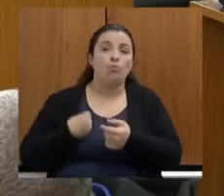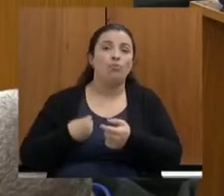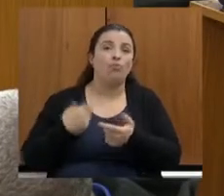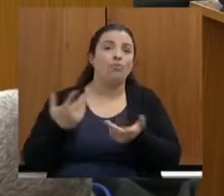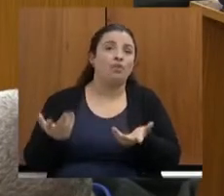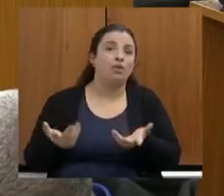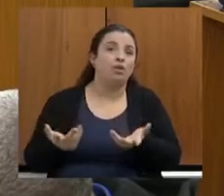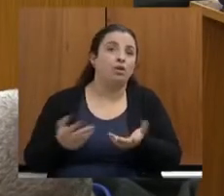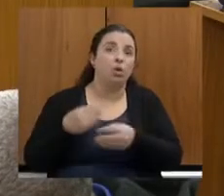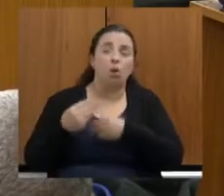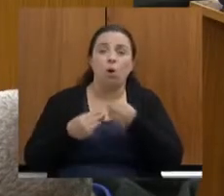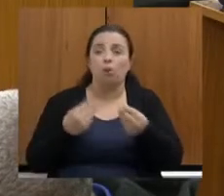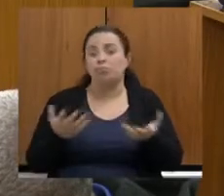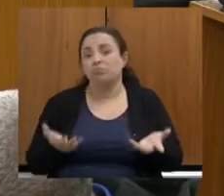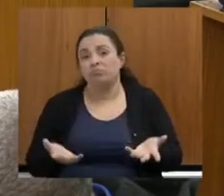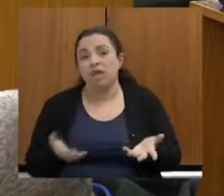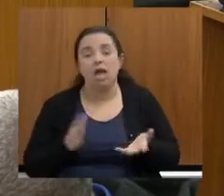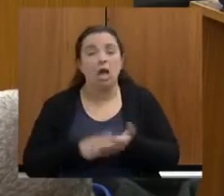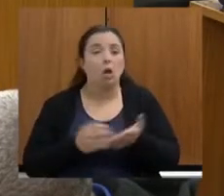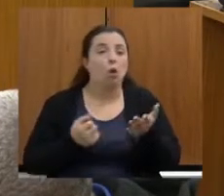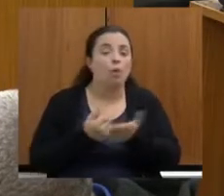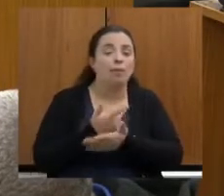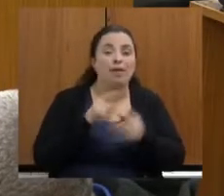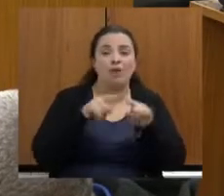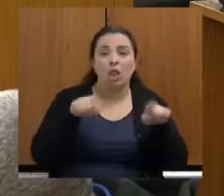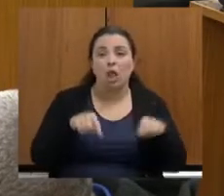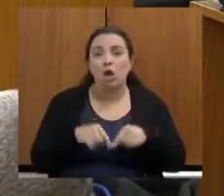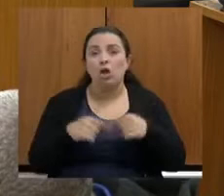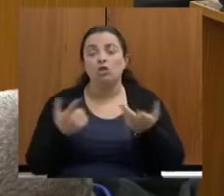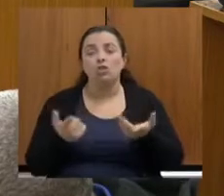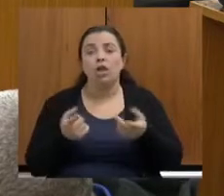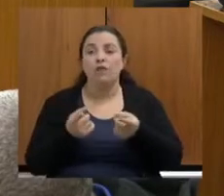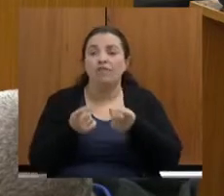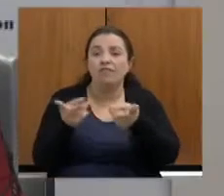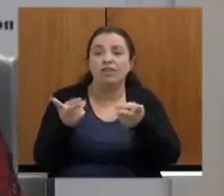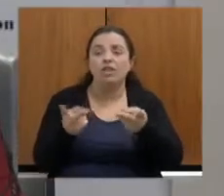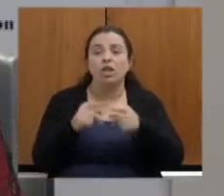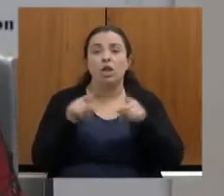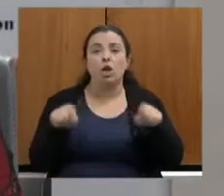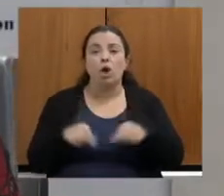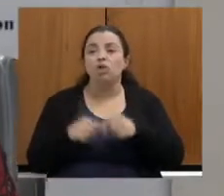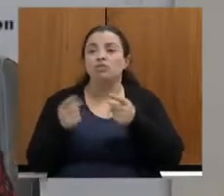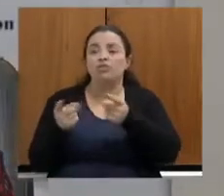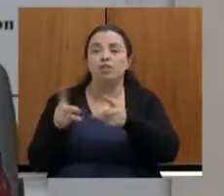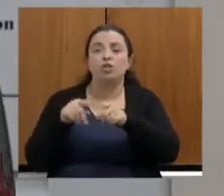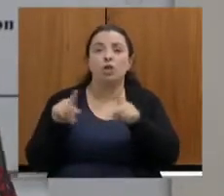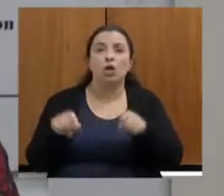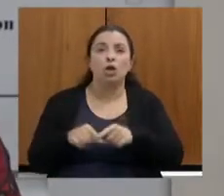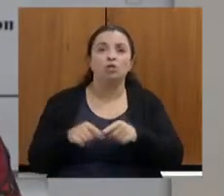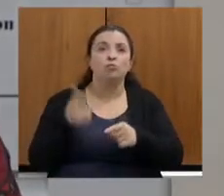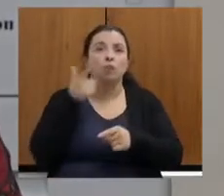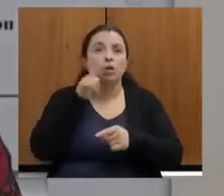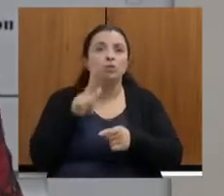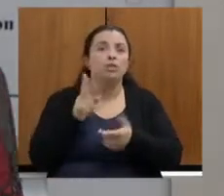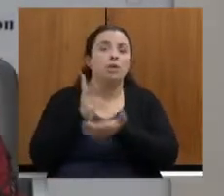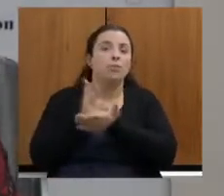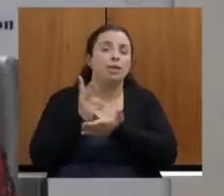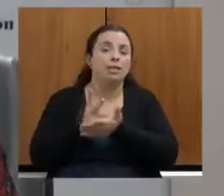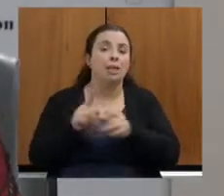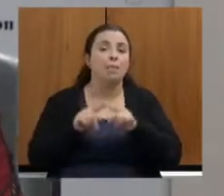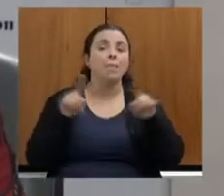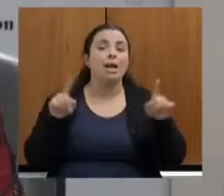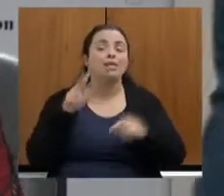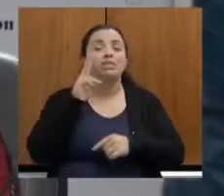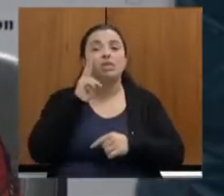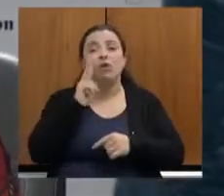dinheiro comprar um lote tinha oito lotes eu tinha isso aquilo eu fui vendendo bens para manter por isso que não vende a terra mas eu vi companheiros vender a